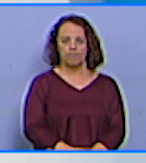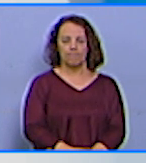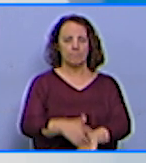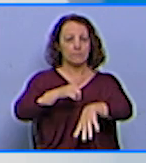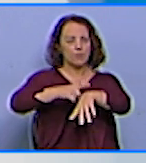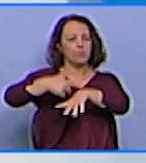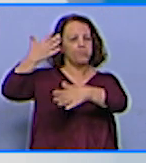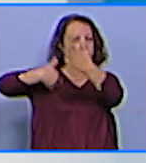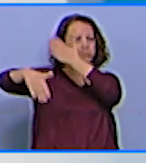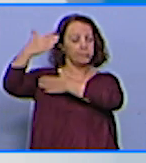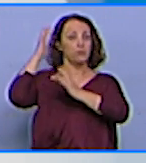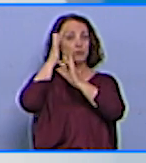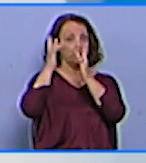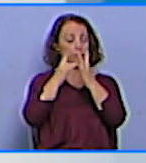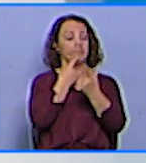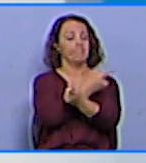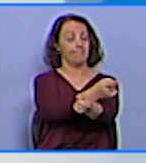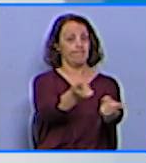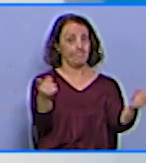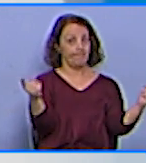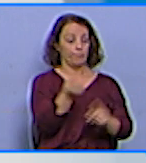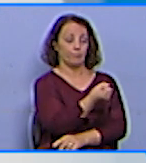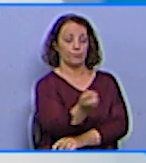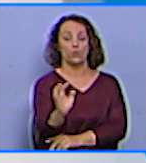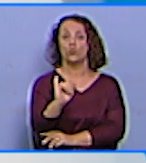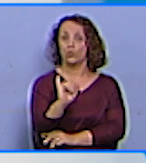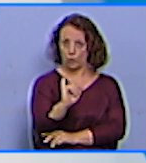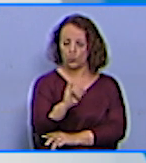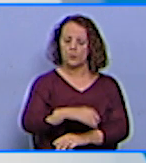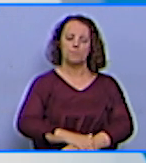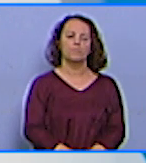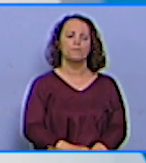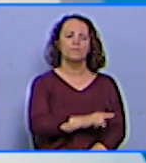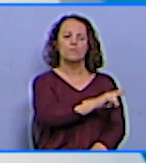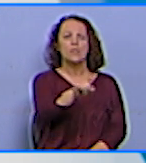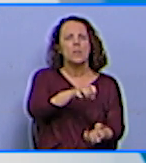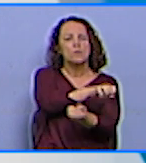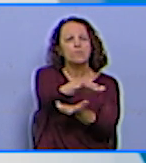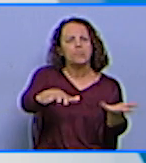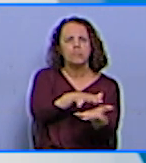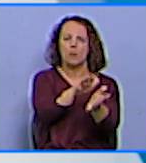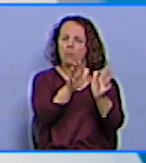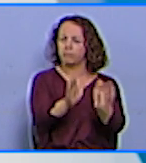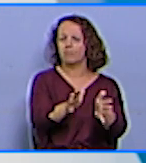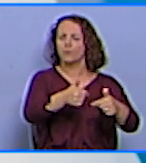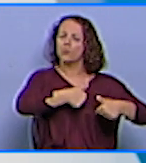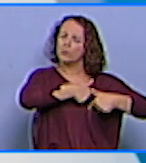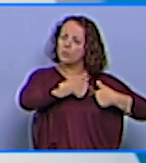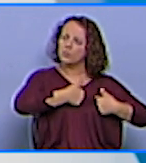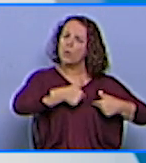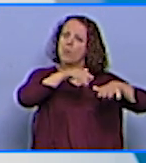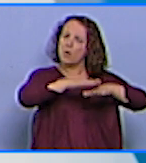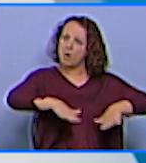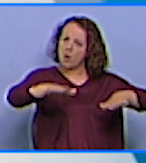Naquele tempo disse Jesus aos seus discípulos: Não se perturbe o vosso coração.